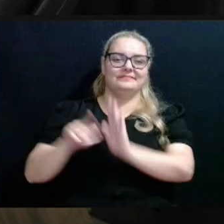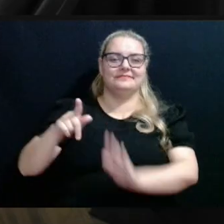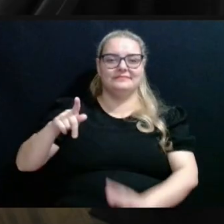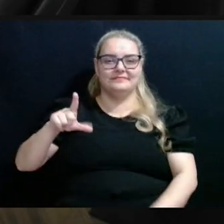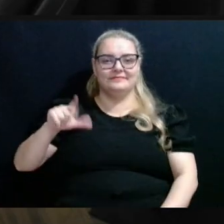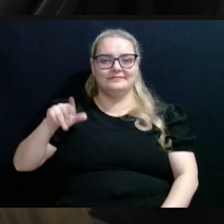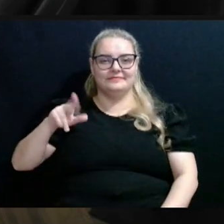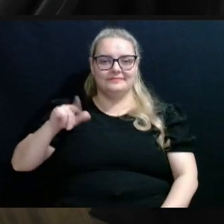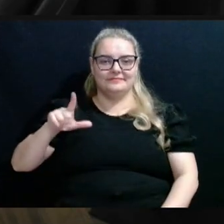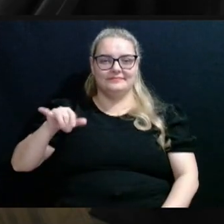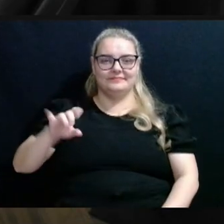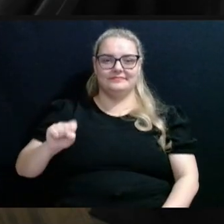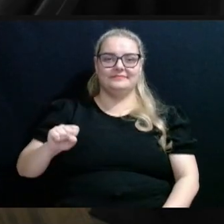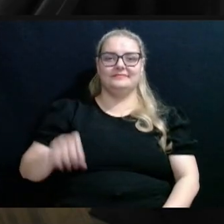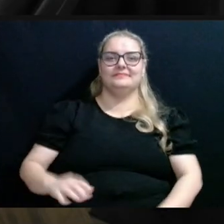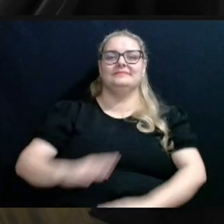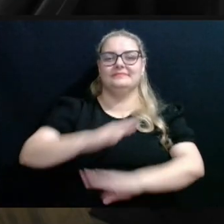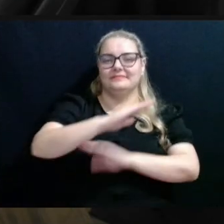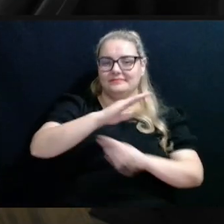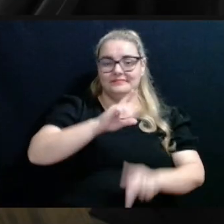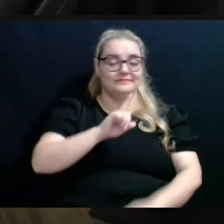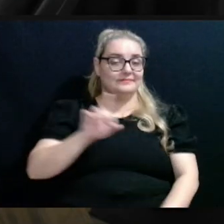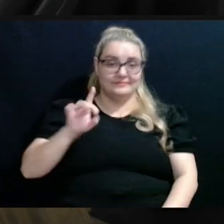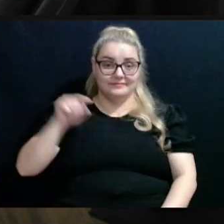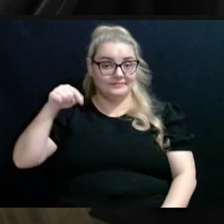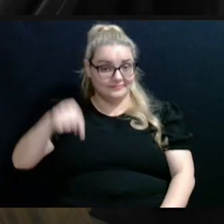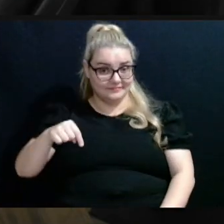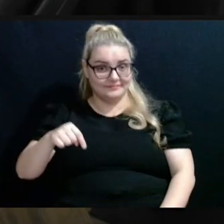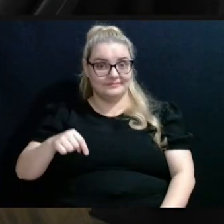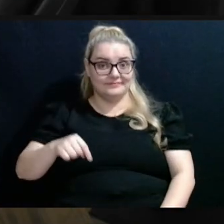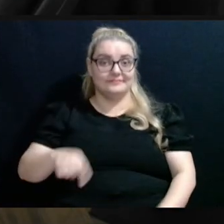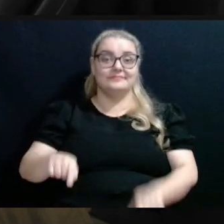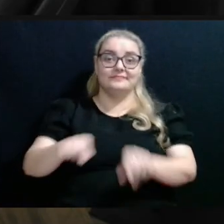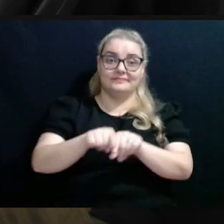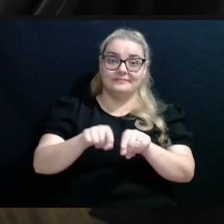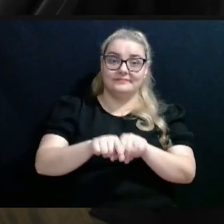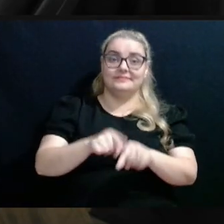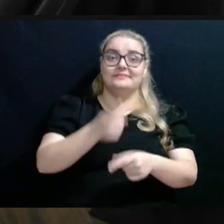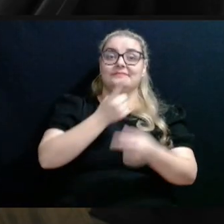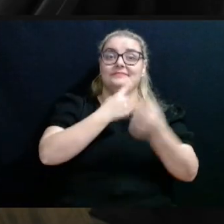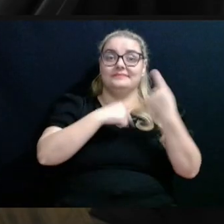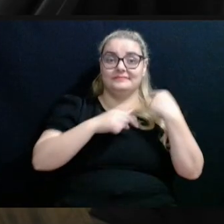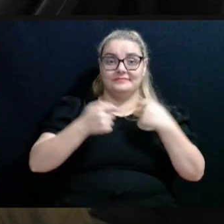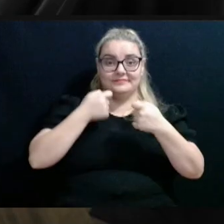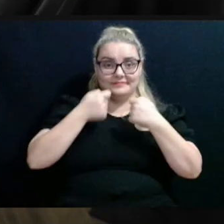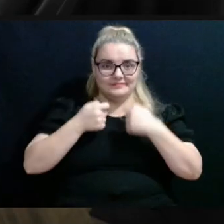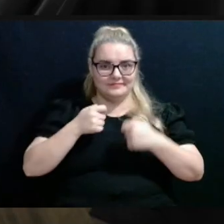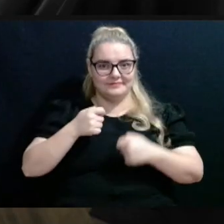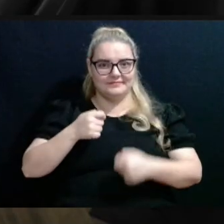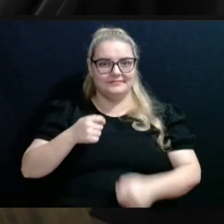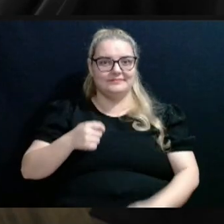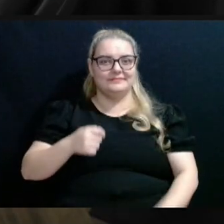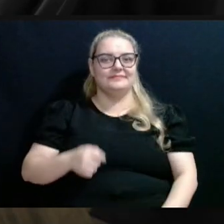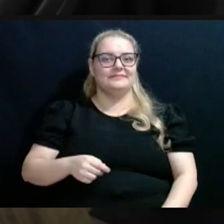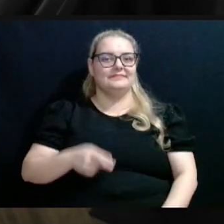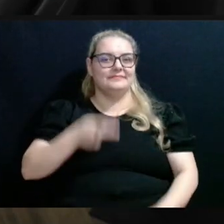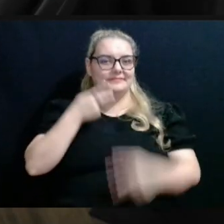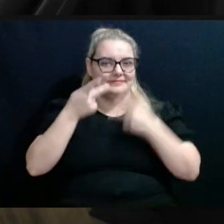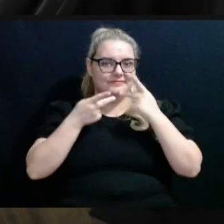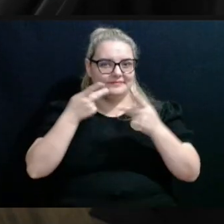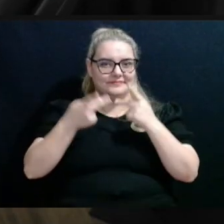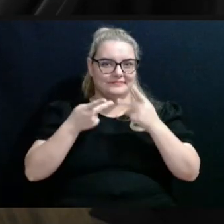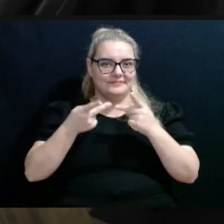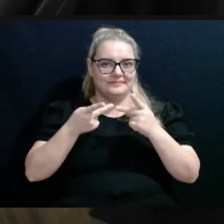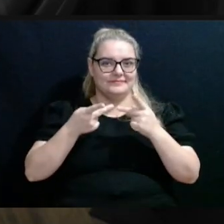Povo e aí acessar não apenas essa, mas inclusive a outra entrevista com a Palhinha do...